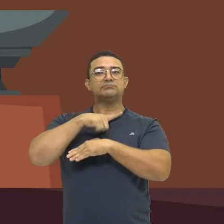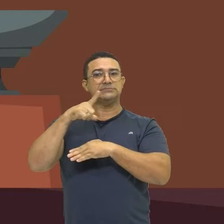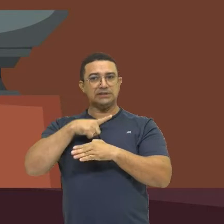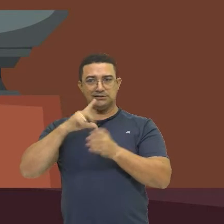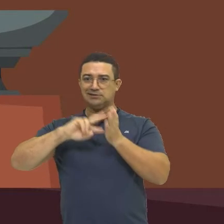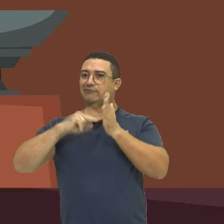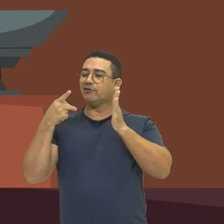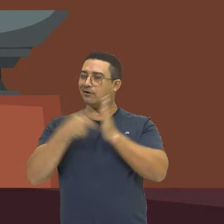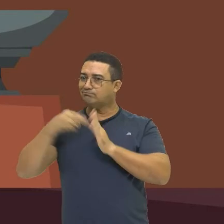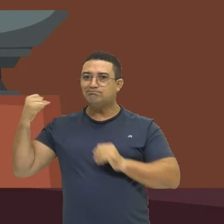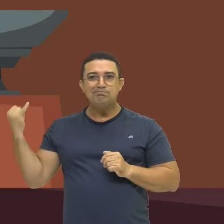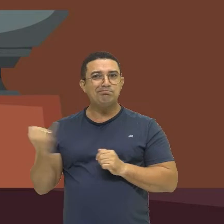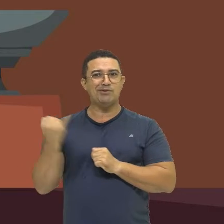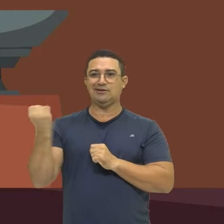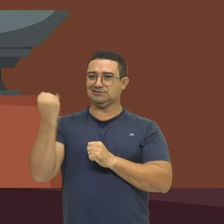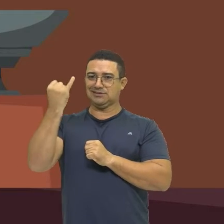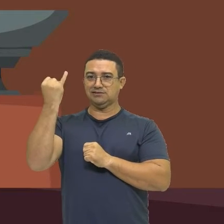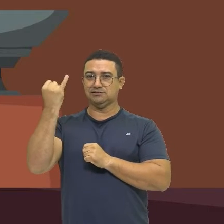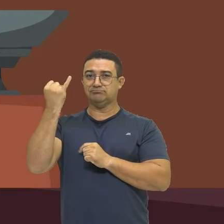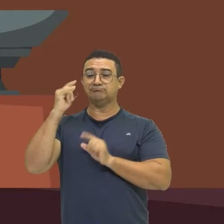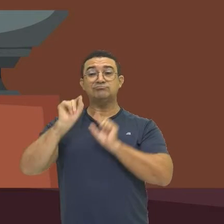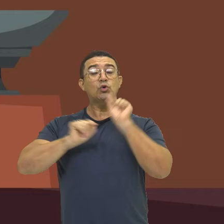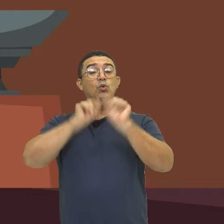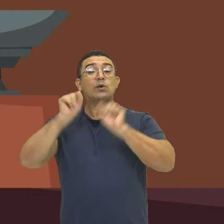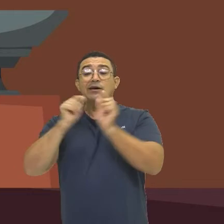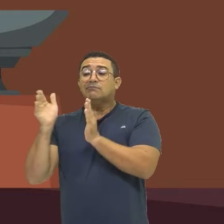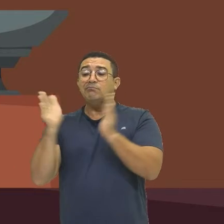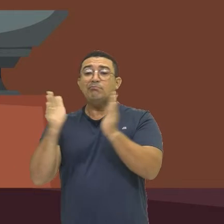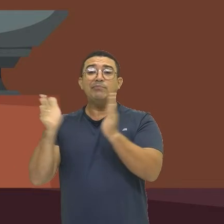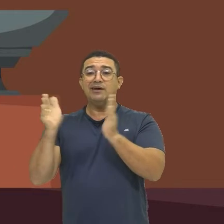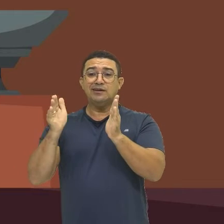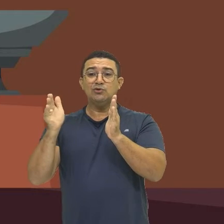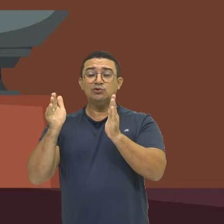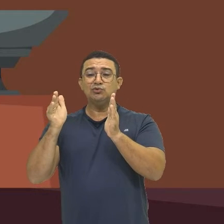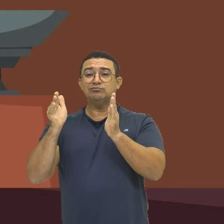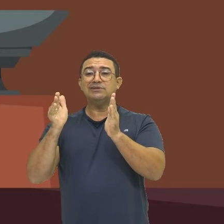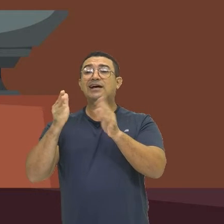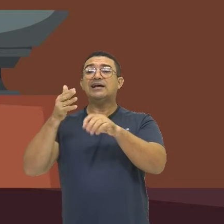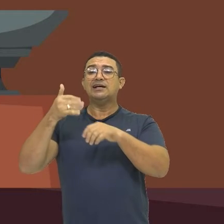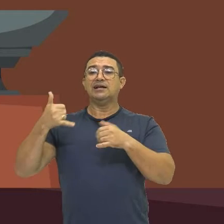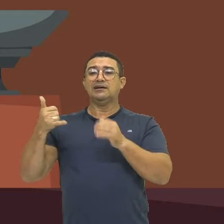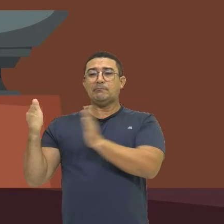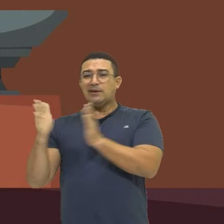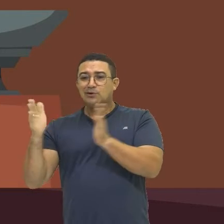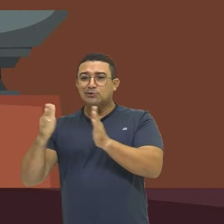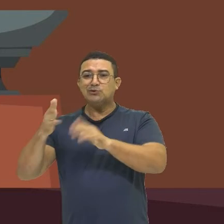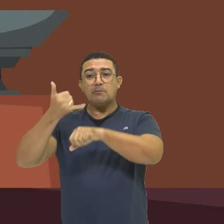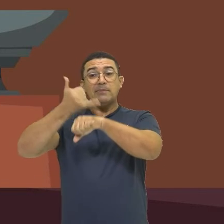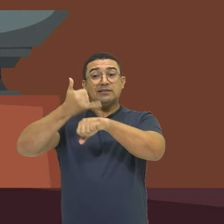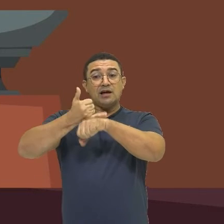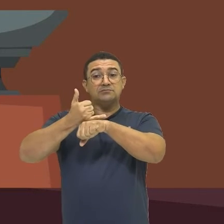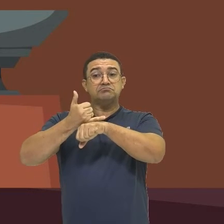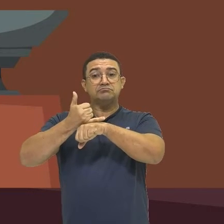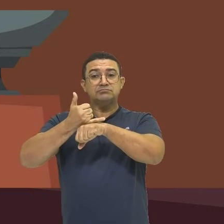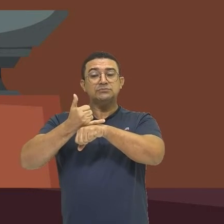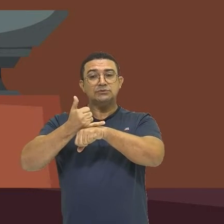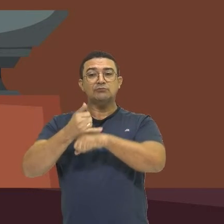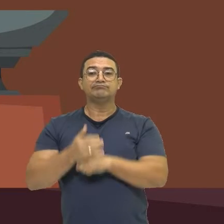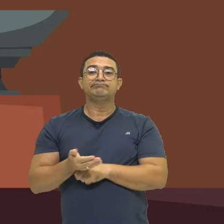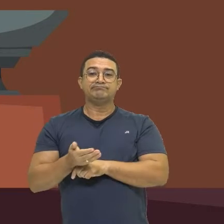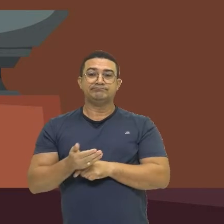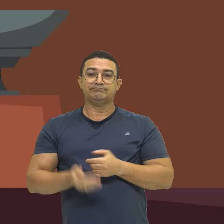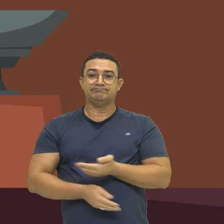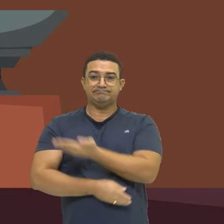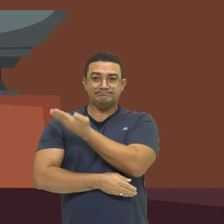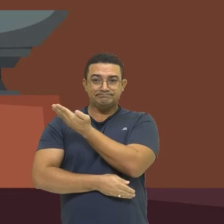nós, tá? Então, o que é esse período da idade dos metais? Vamos ver aqui que eu trouxe para vocês,